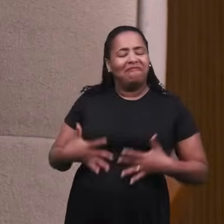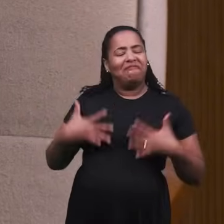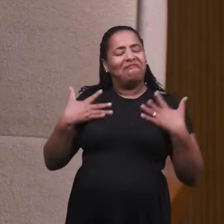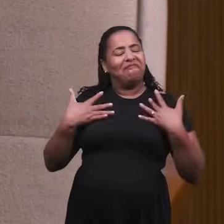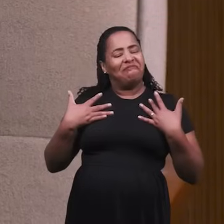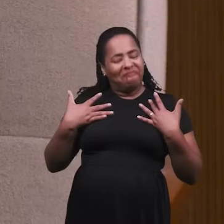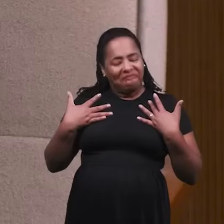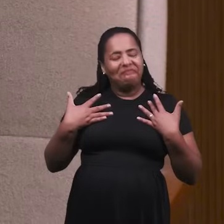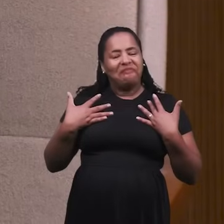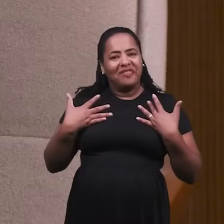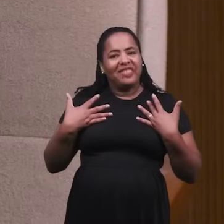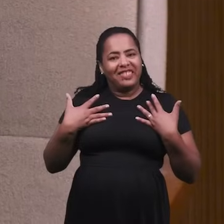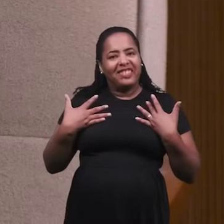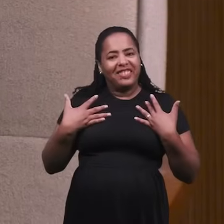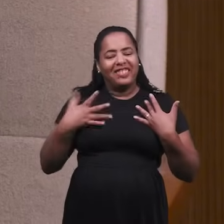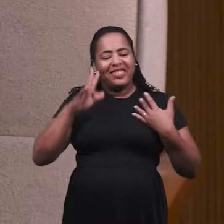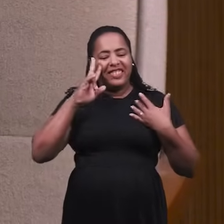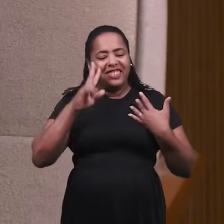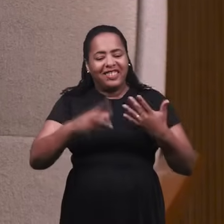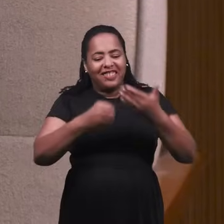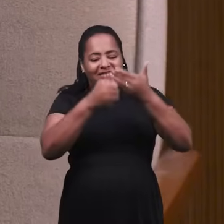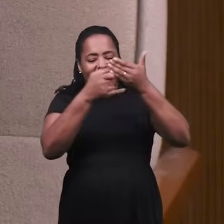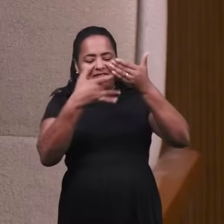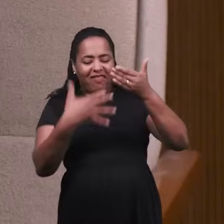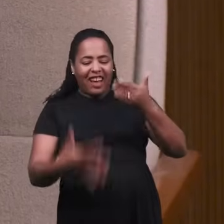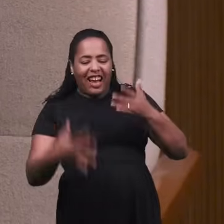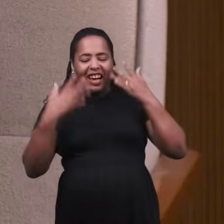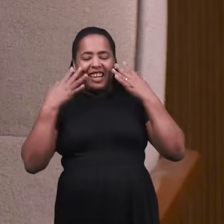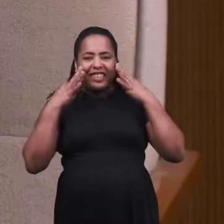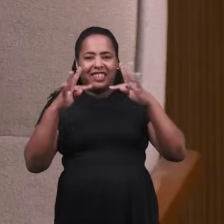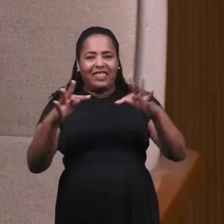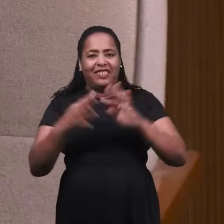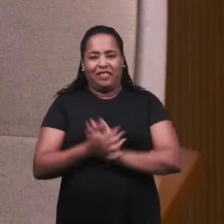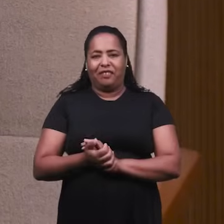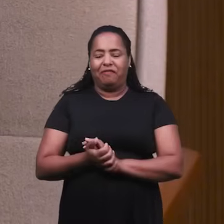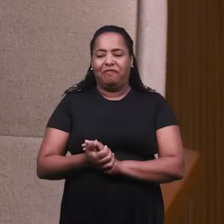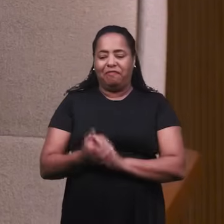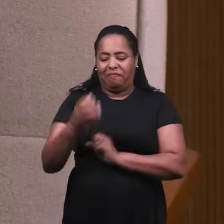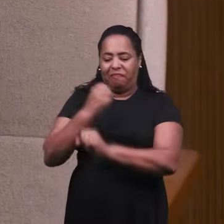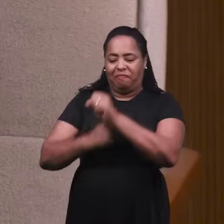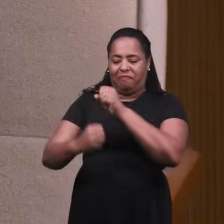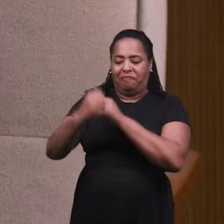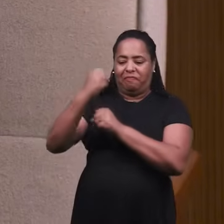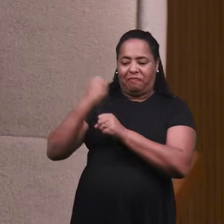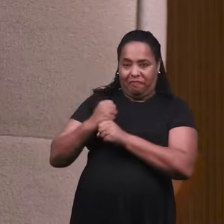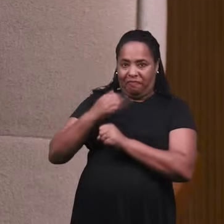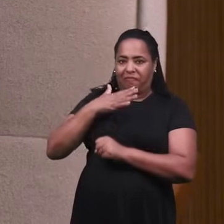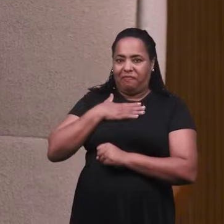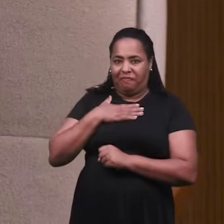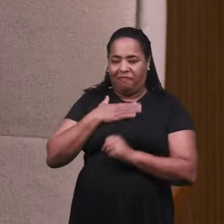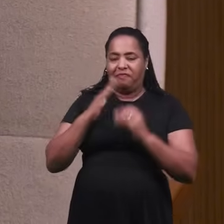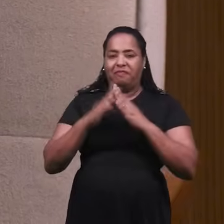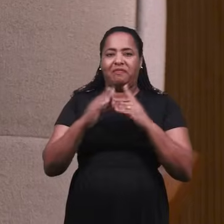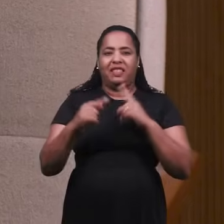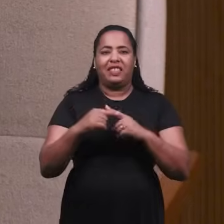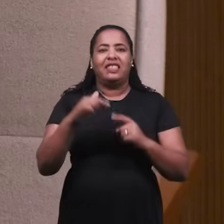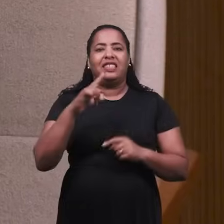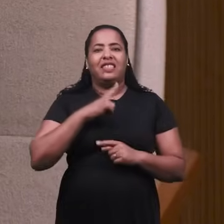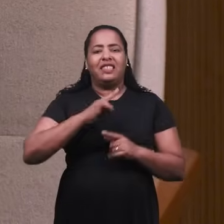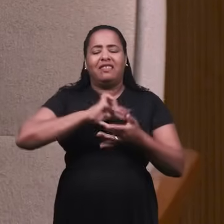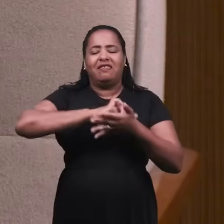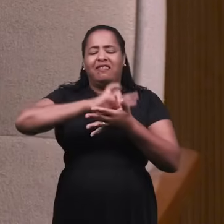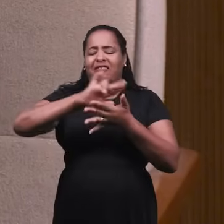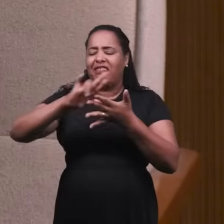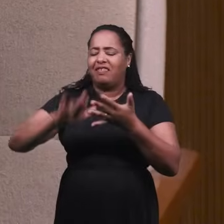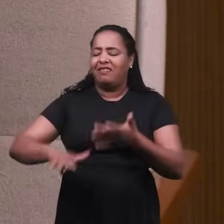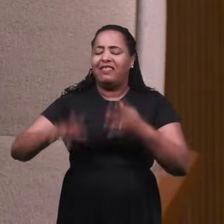uma honra poder ouvir relatos, né? O ano passado mesmo, ali na minha igreja, nós tivemos